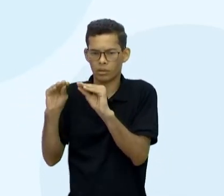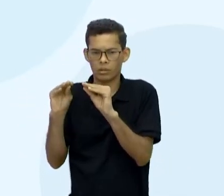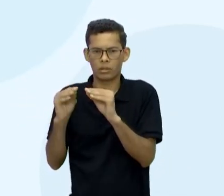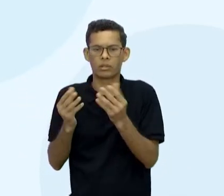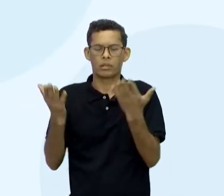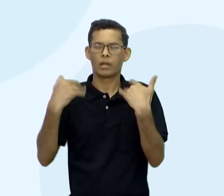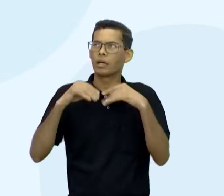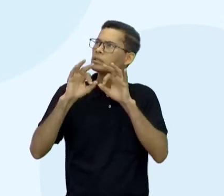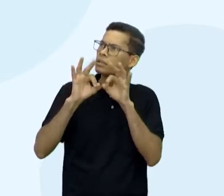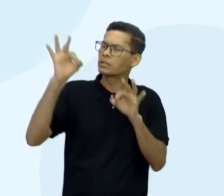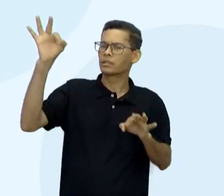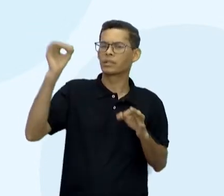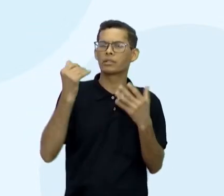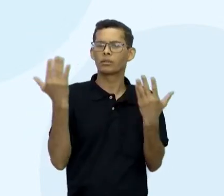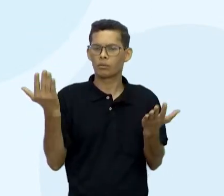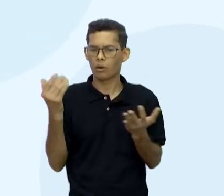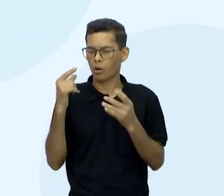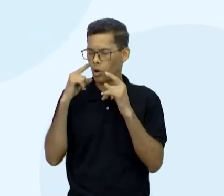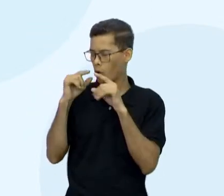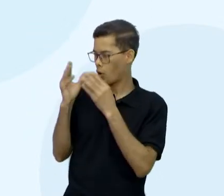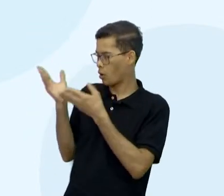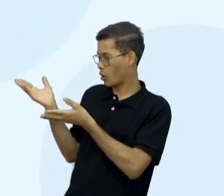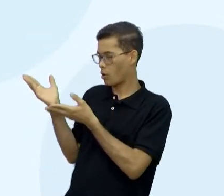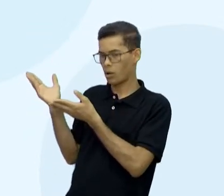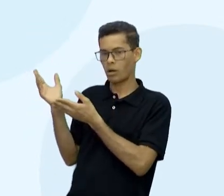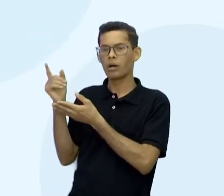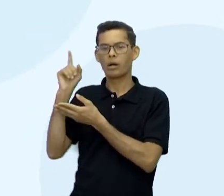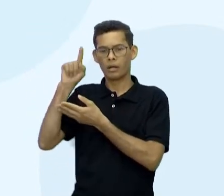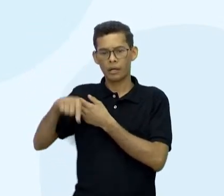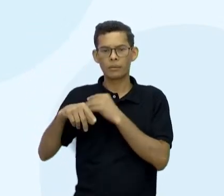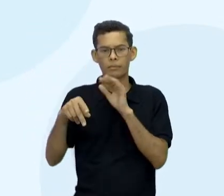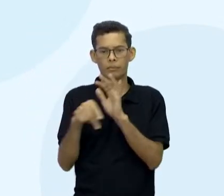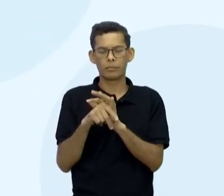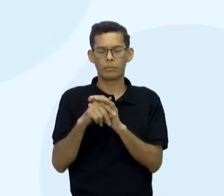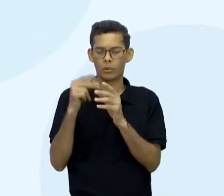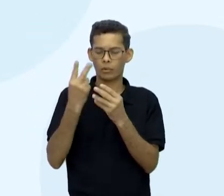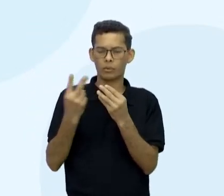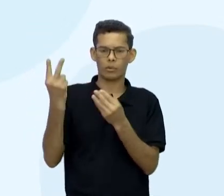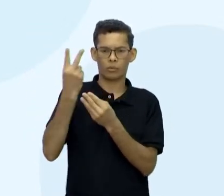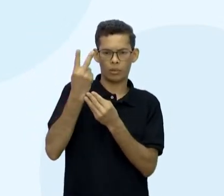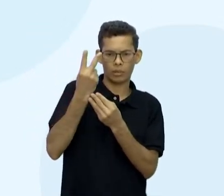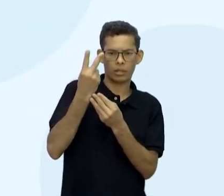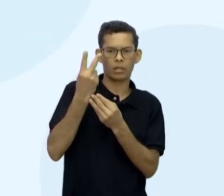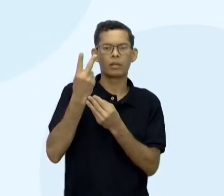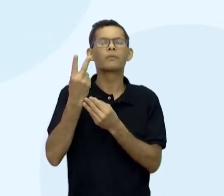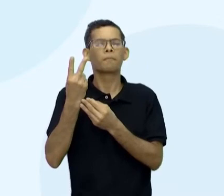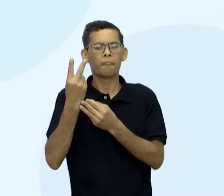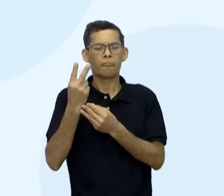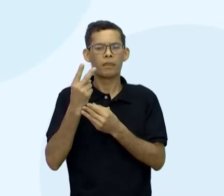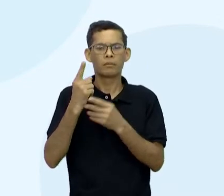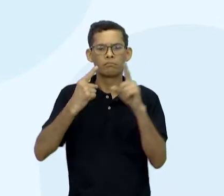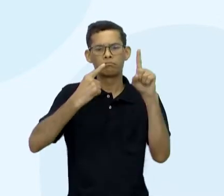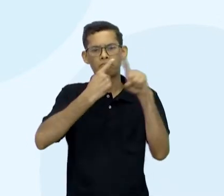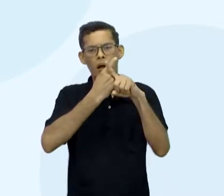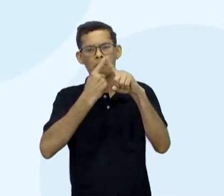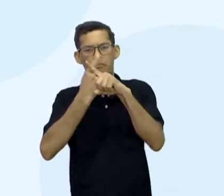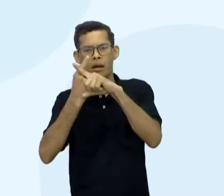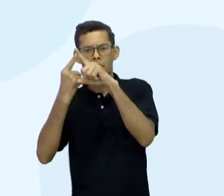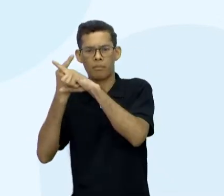Tá aqui, ao quadrado. Não esquece que tá ao quadrado, hein? Multiplicando tudo aqui, ó. Esse vezes esse, vai dar